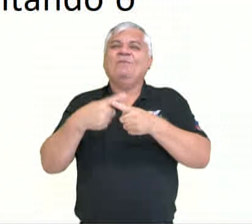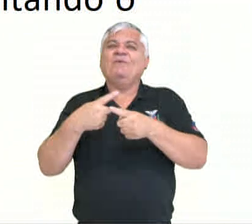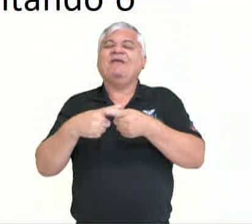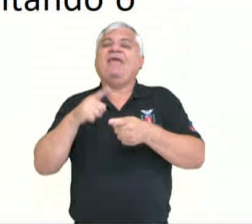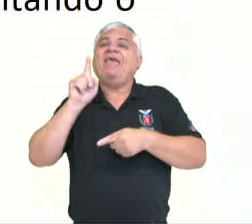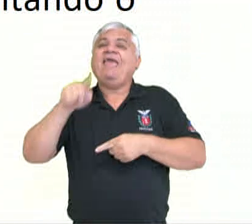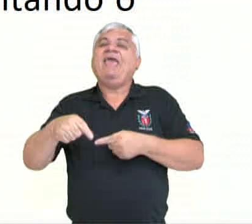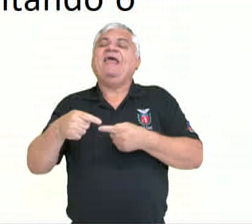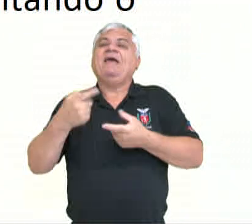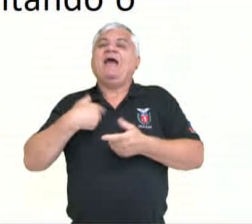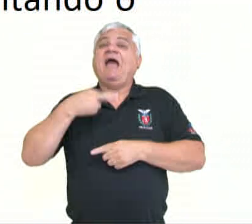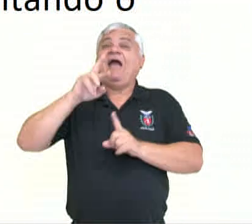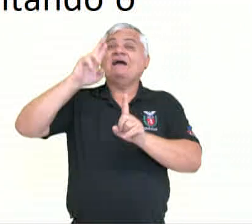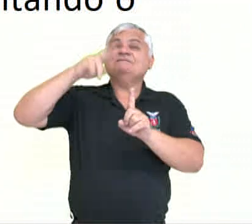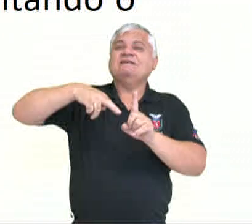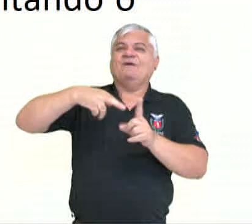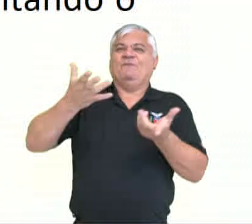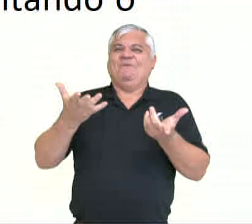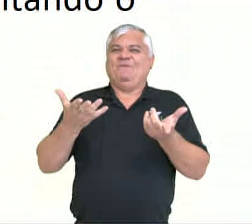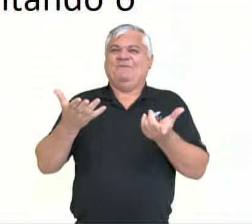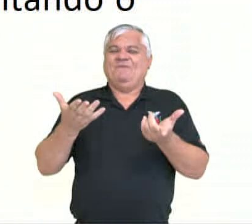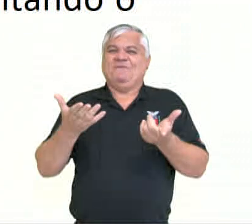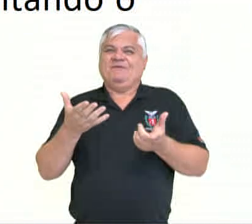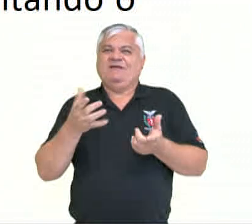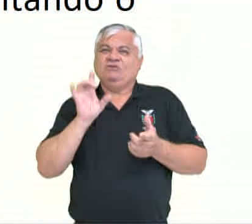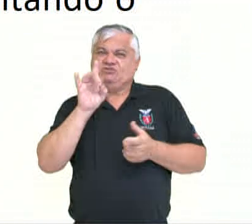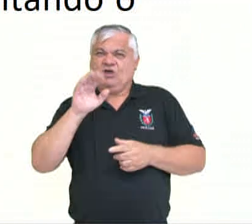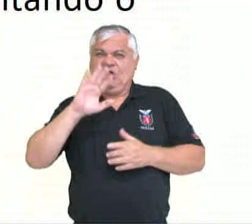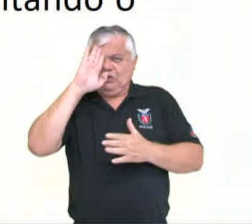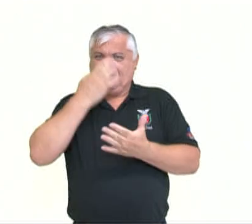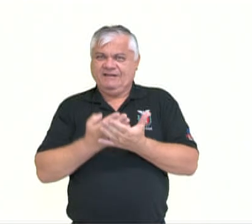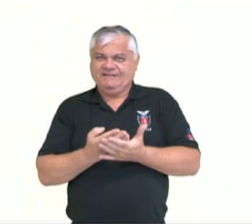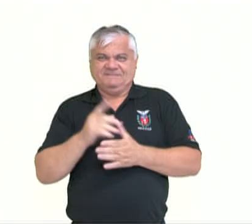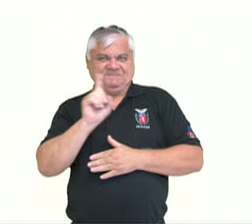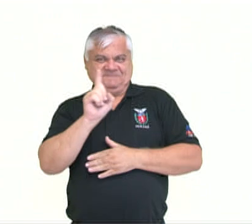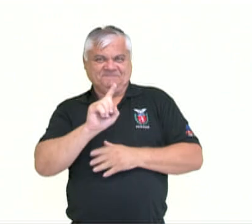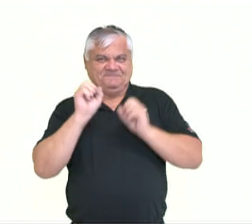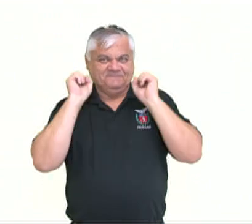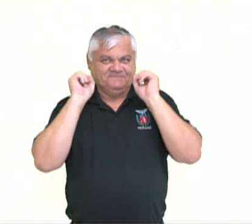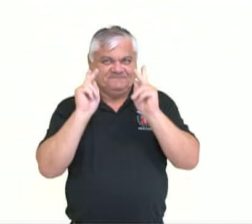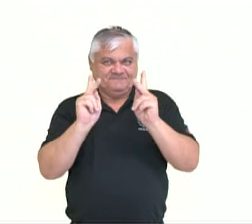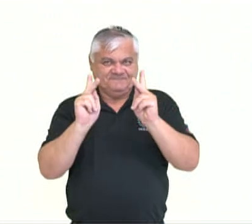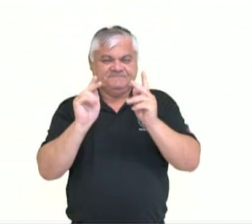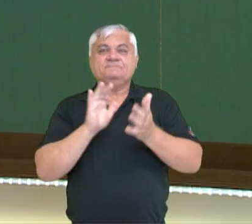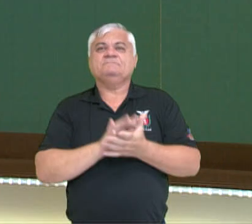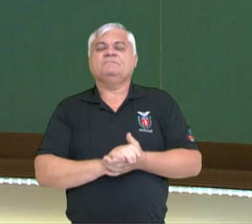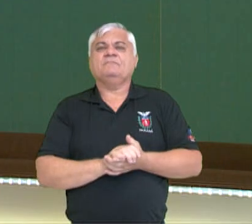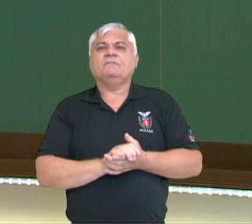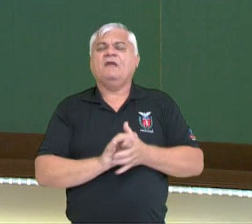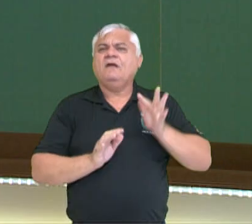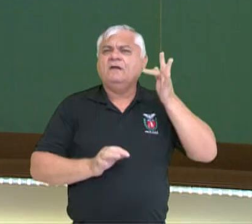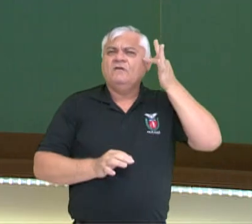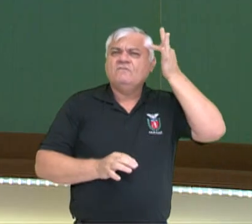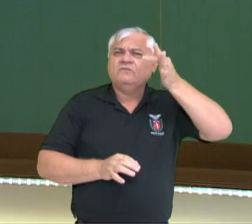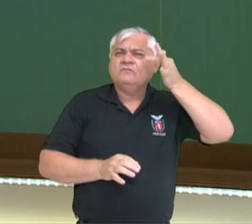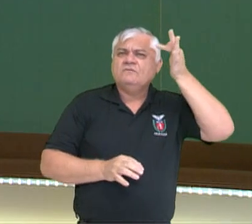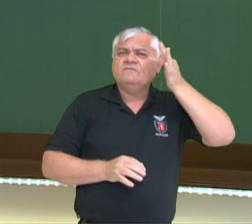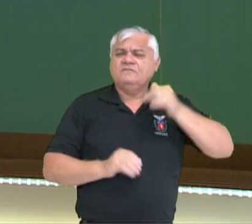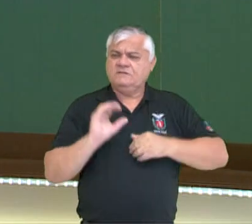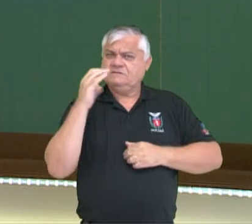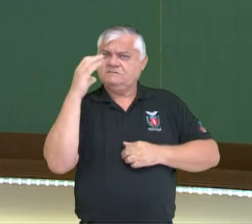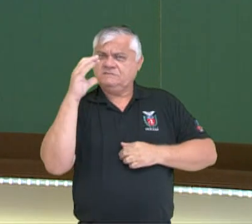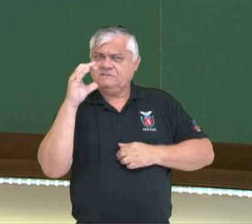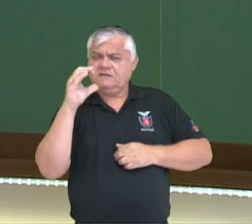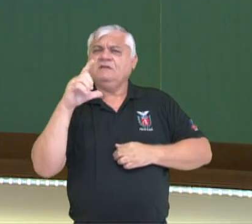partisse da razão e não apenas das crenças, ok? E a filosofia da ciência? Hoje existe